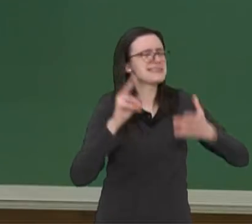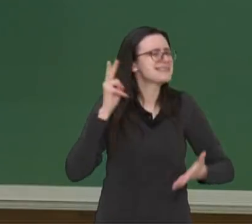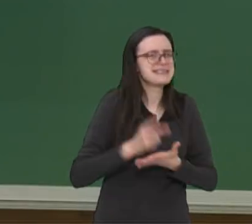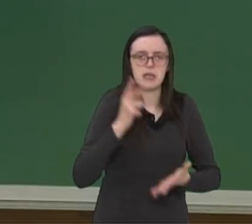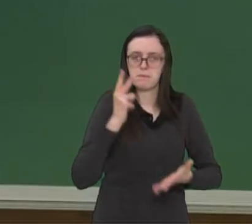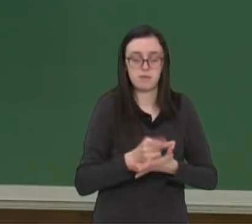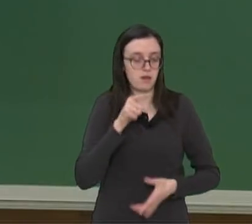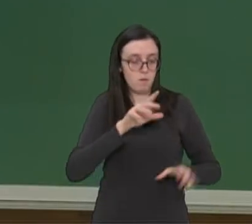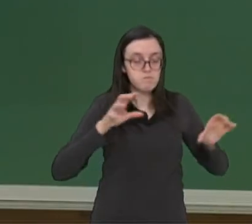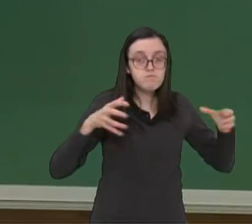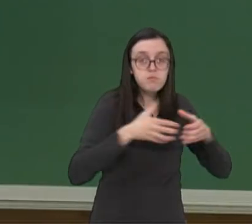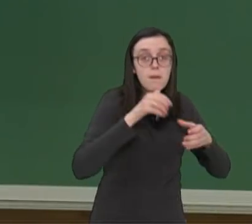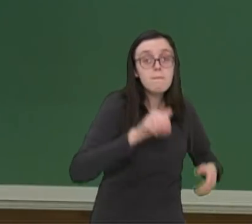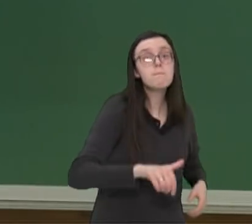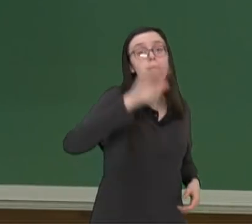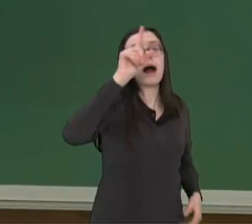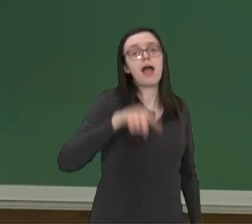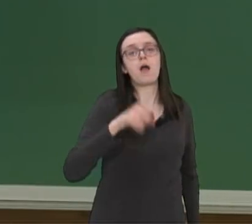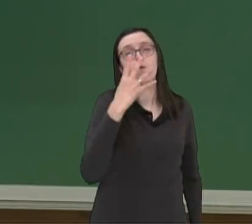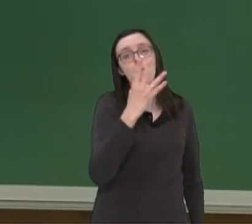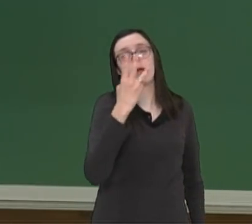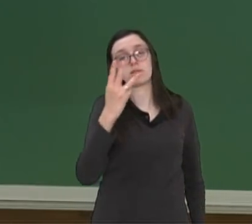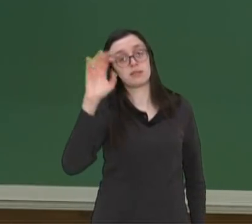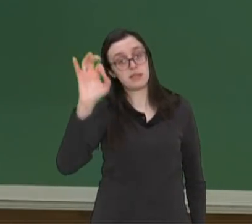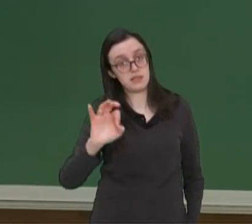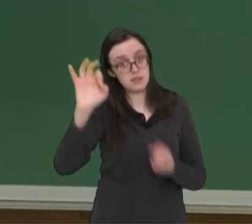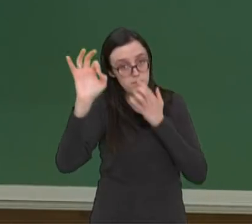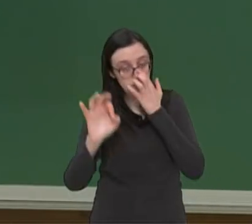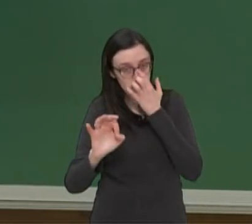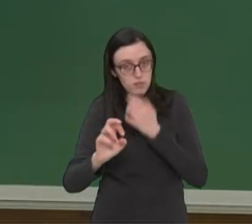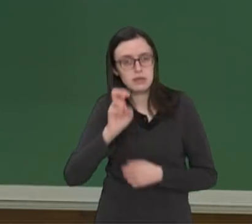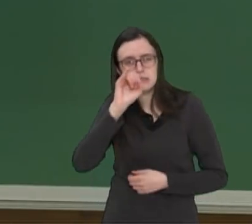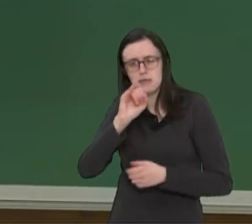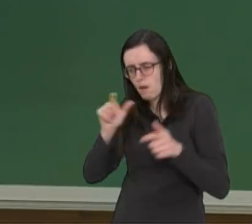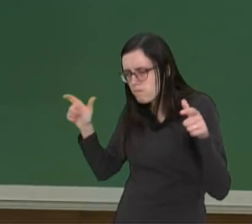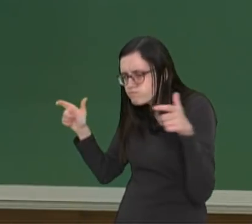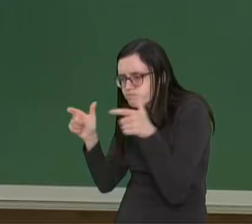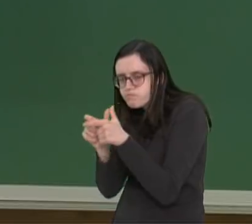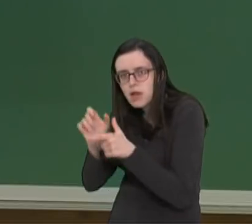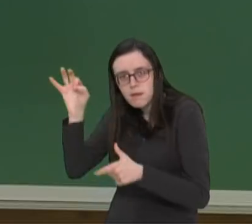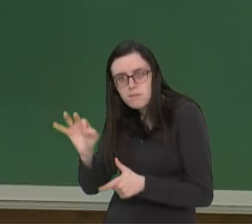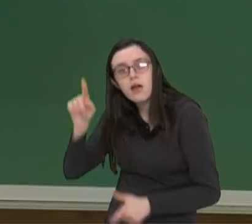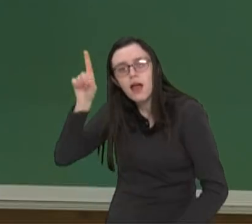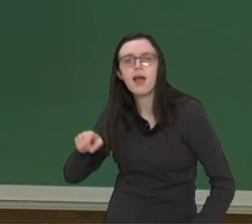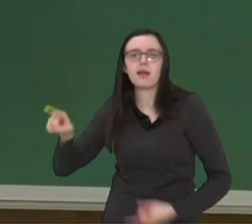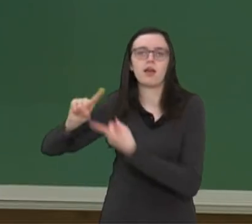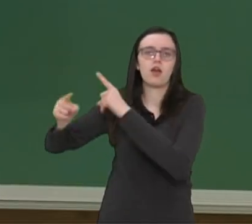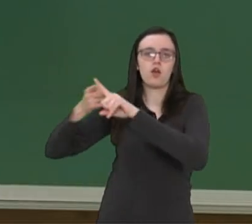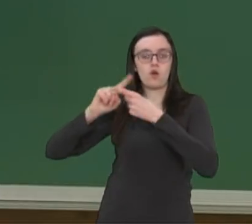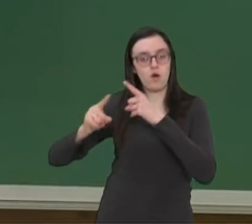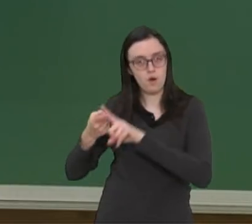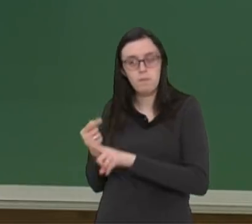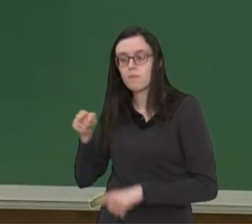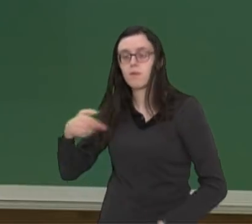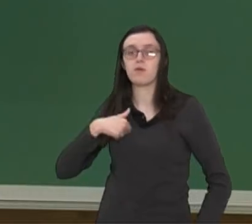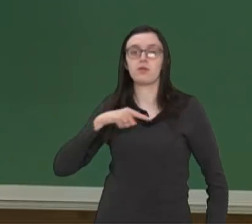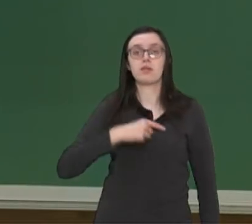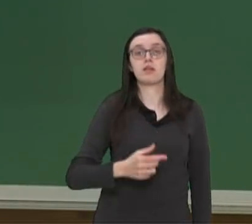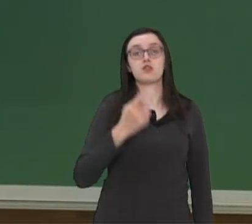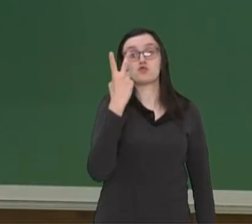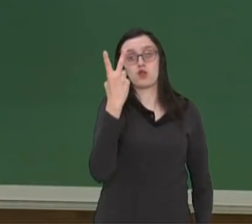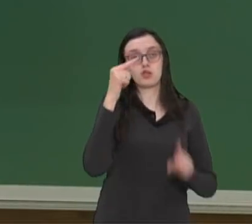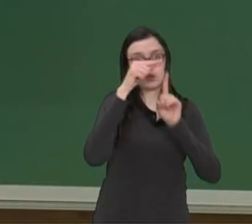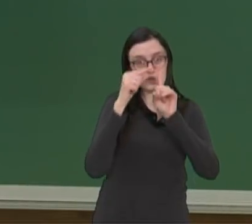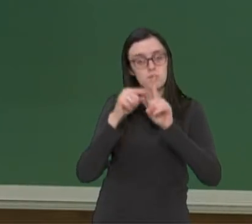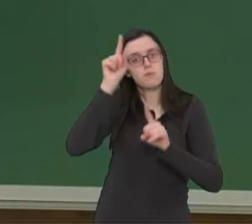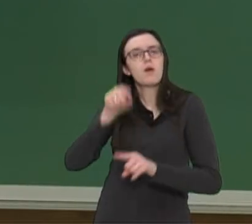caso aqui, os parentais serão esses que estão em 43%. Os que estão em menor proporção são os recombinantes, que eu tenho dois tipos aqui também,